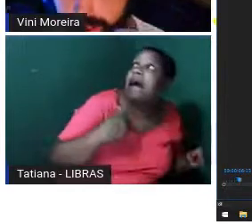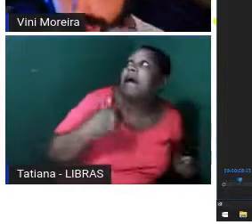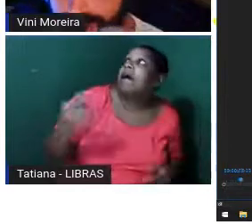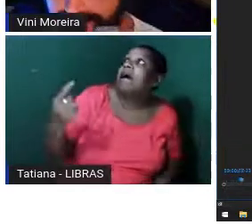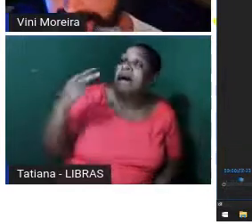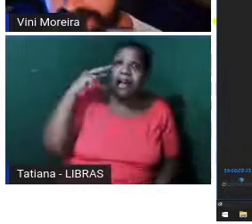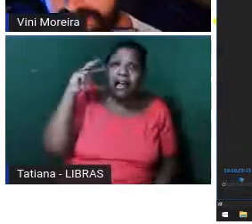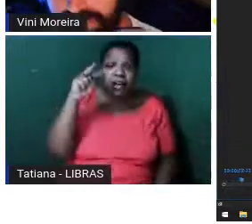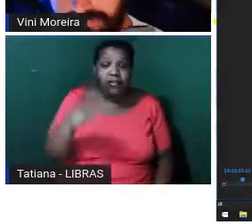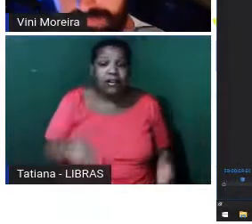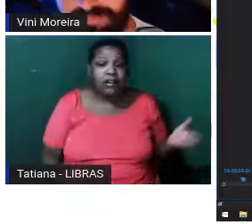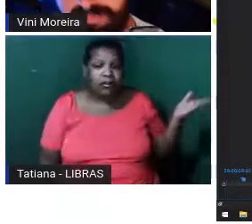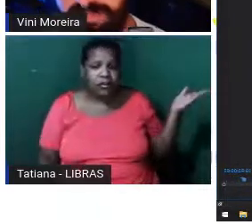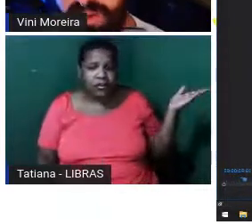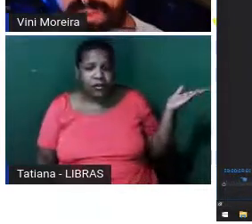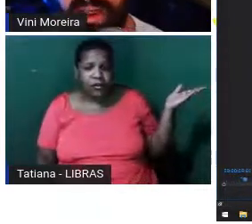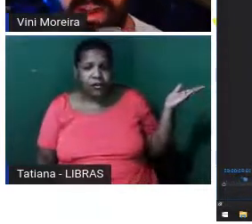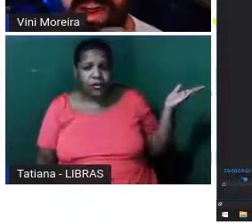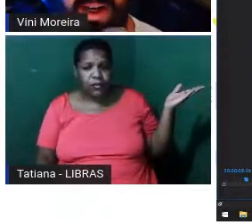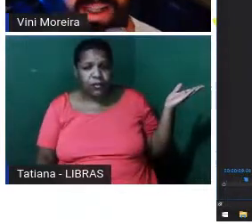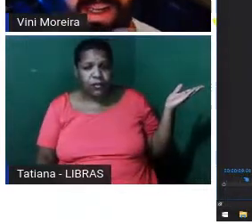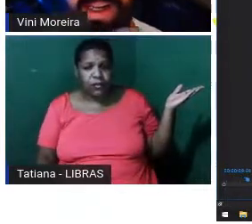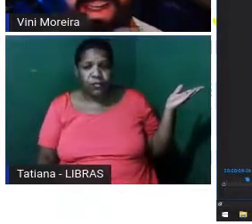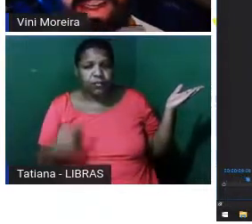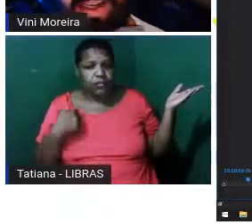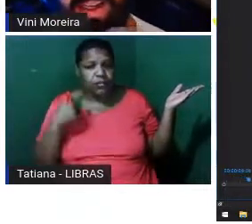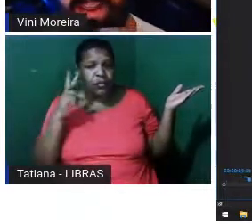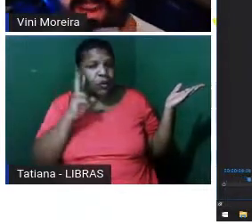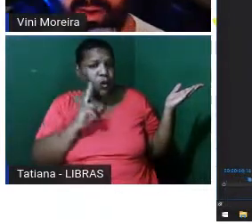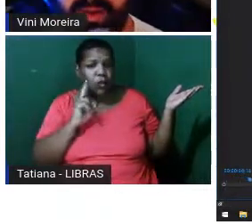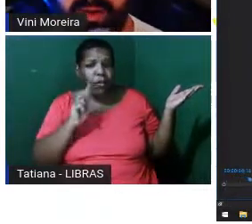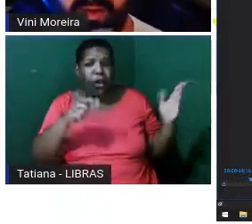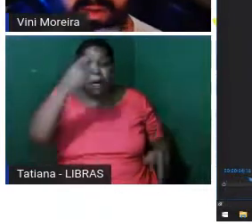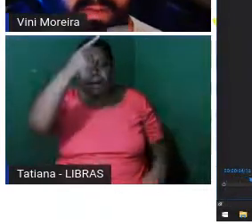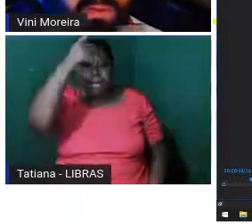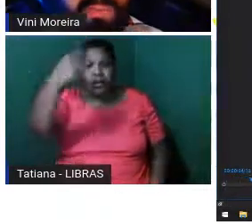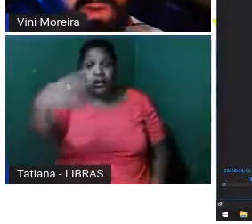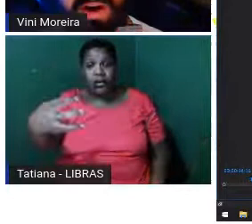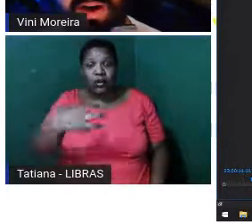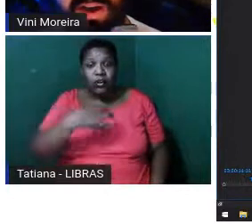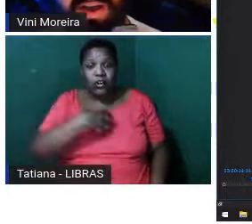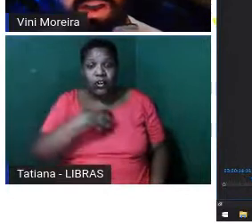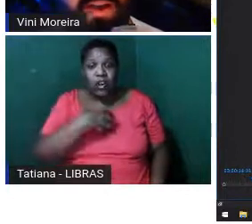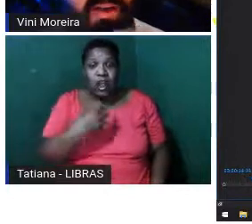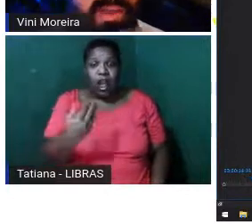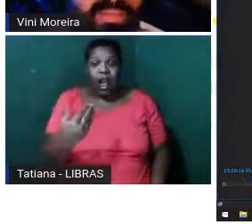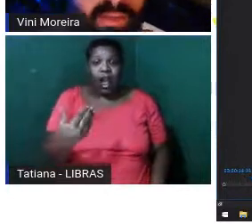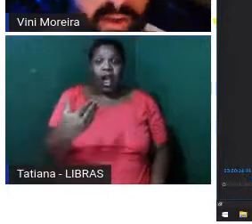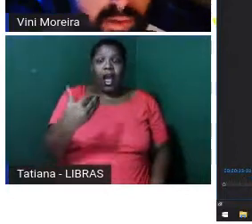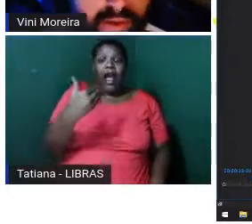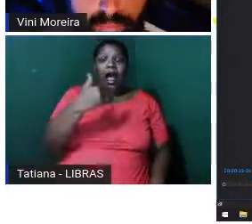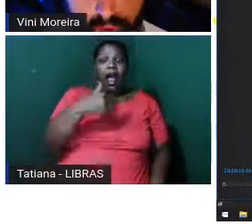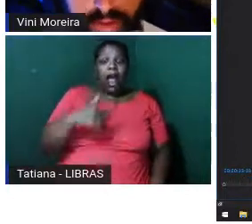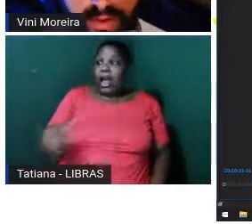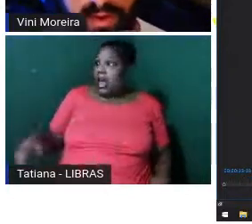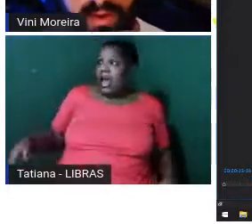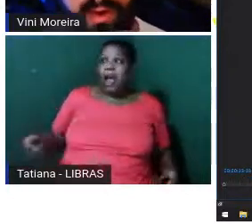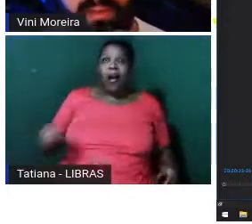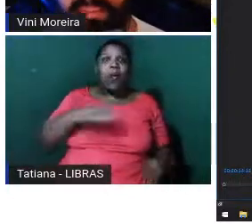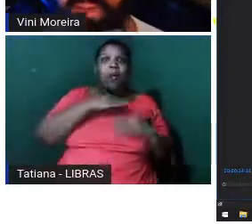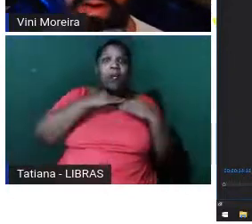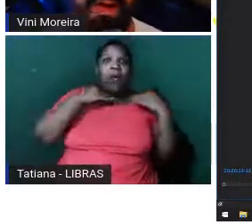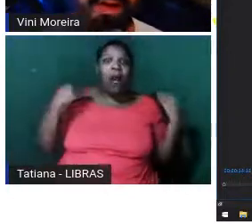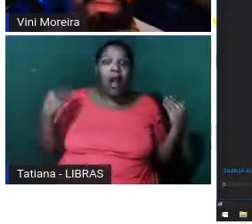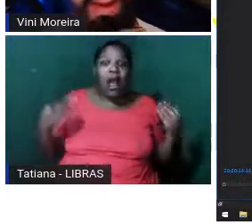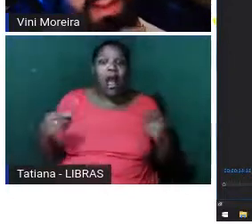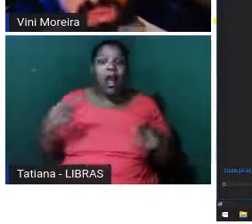isso que a gente tá vendo agora é um trem chegando lá 2 Km por hora e todo mundo achou que ia morrer